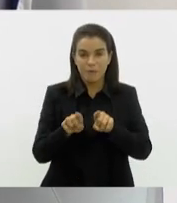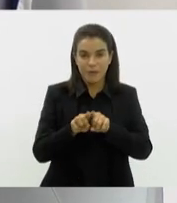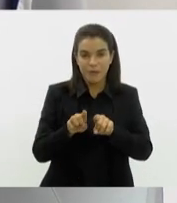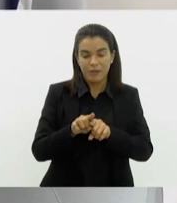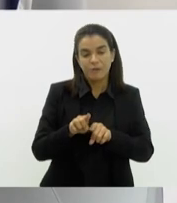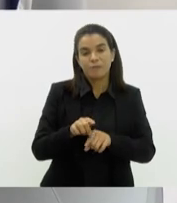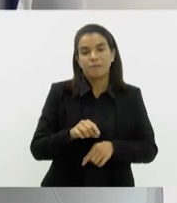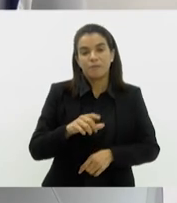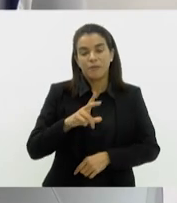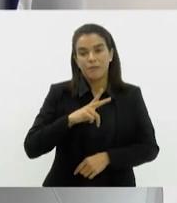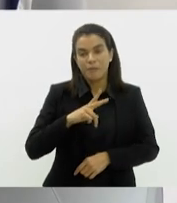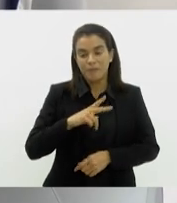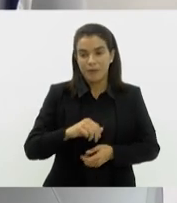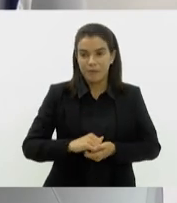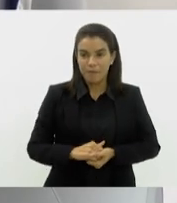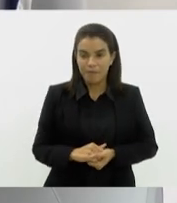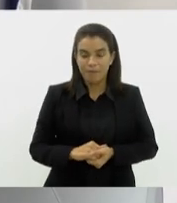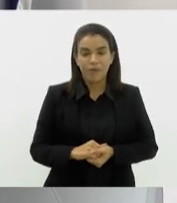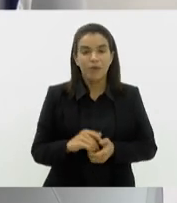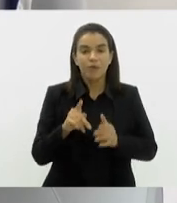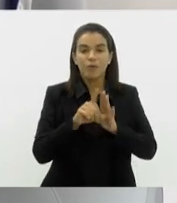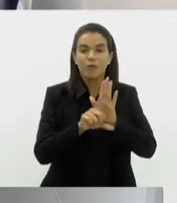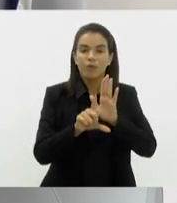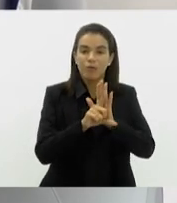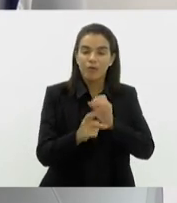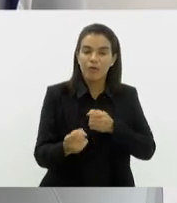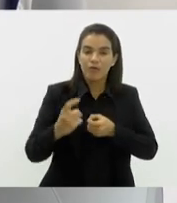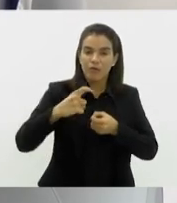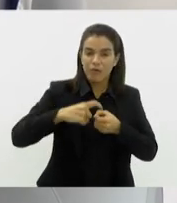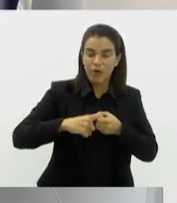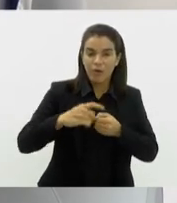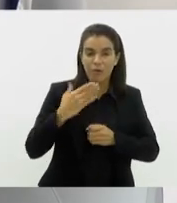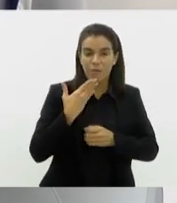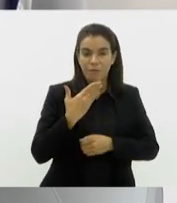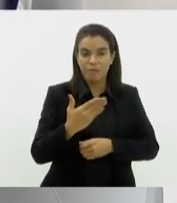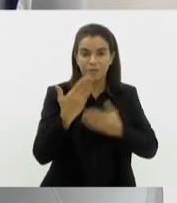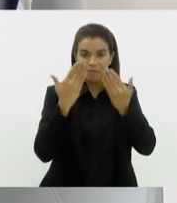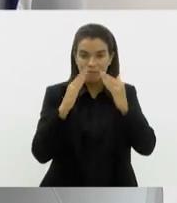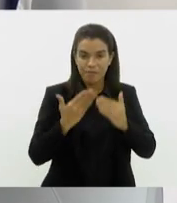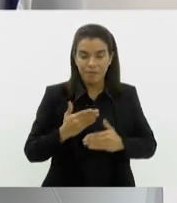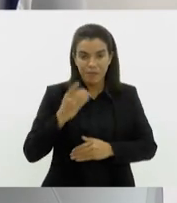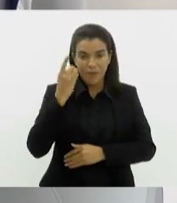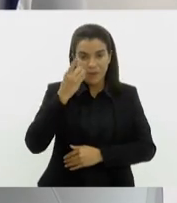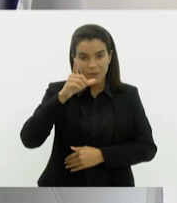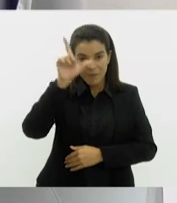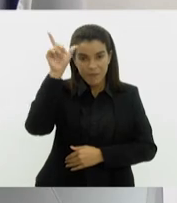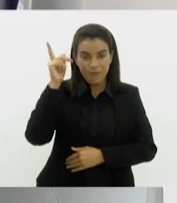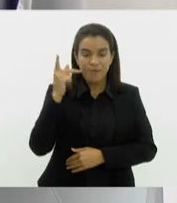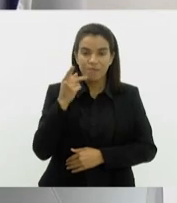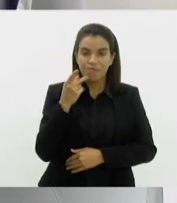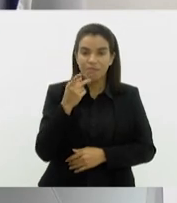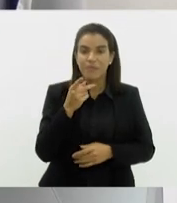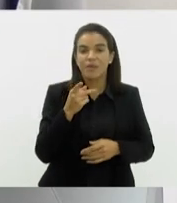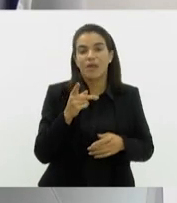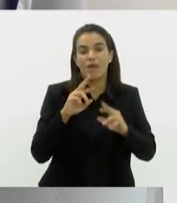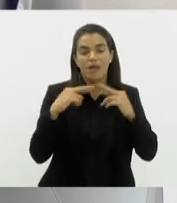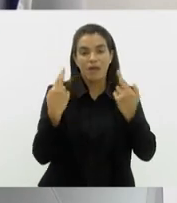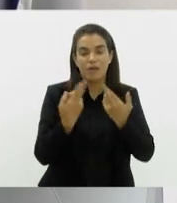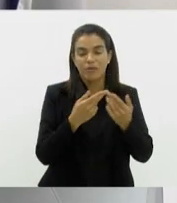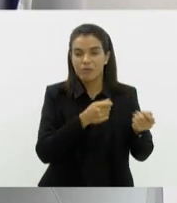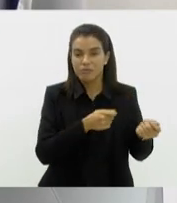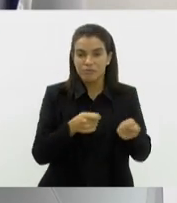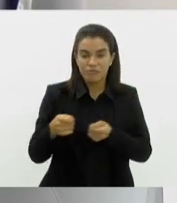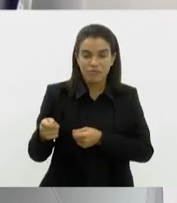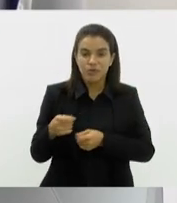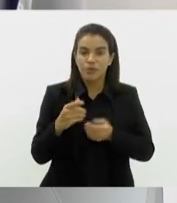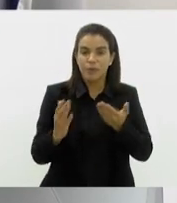do Rio de Janeiro. O projeto volta, após um pedido de vista do deputado Luiz Paulo, na terceira reunião ordinária, com voto em separado